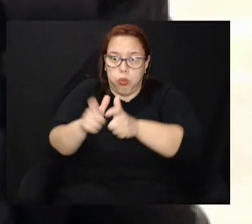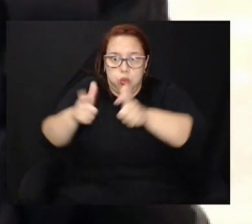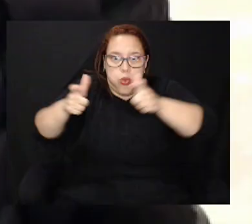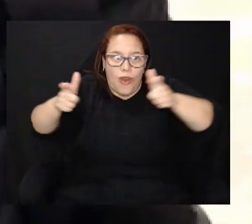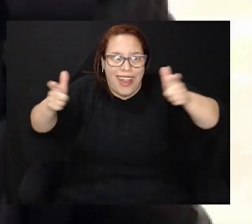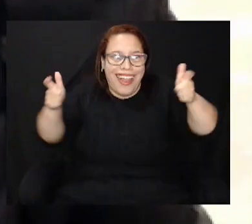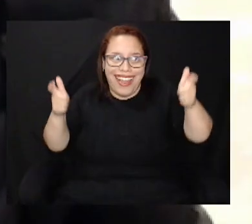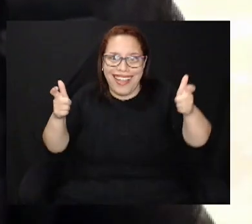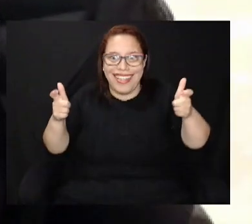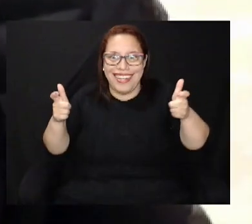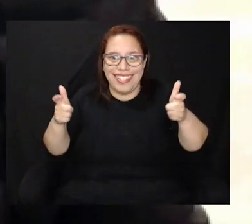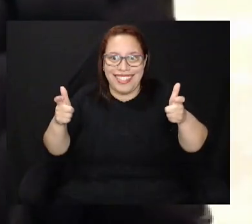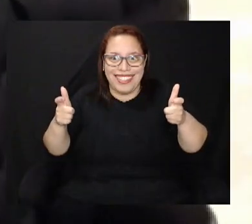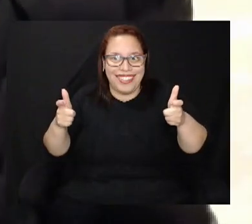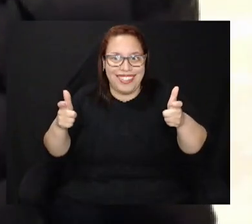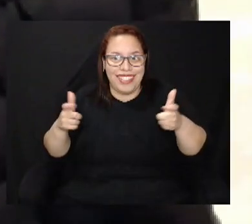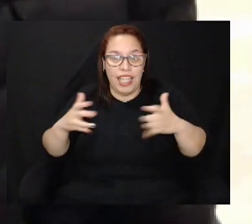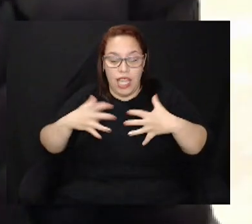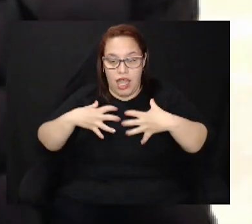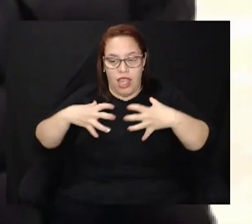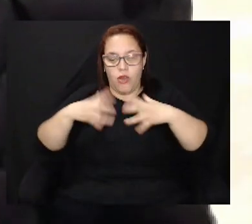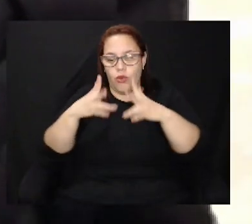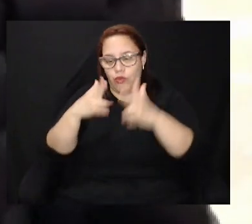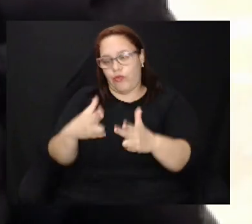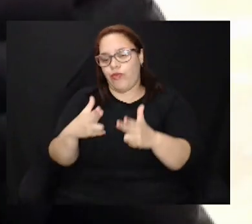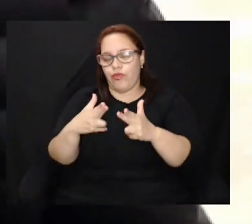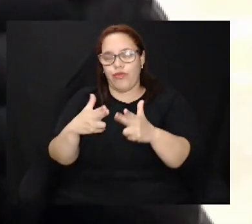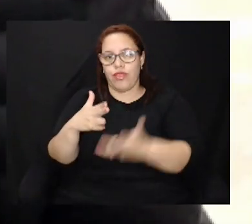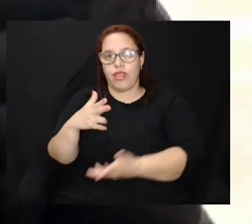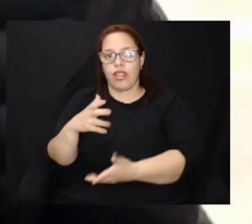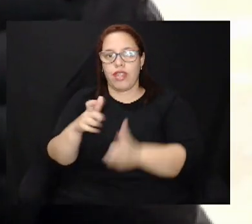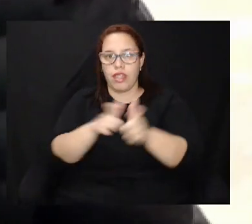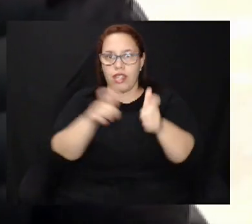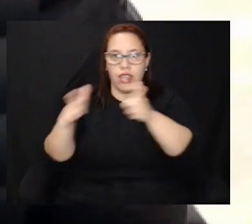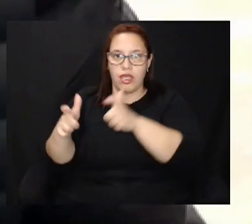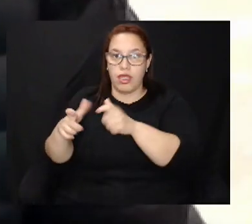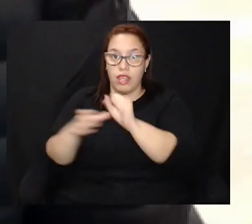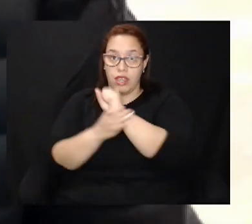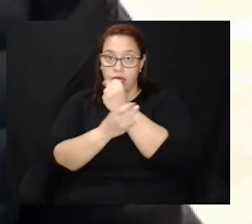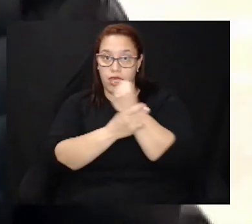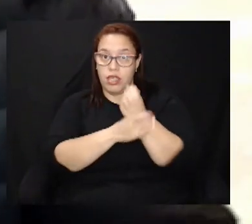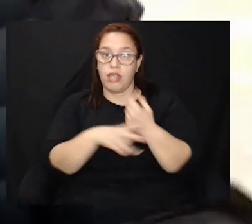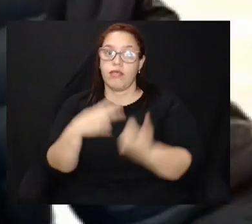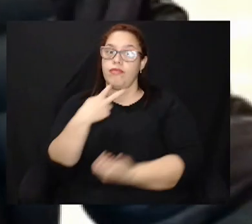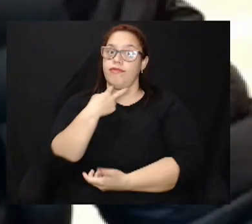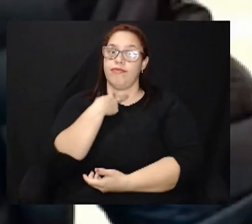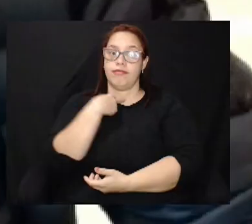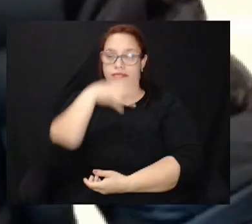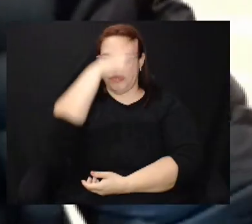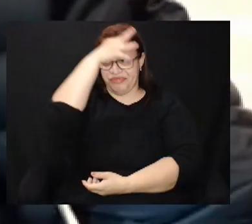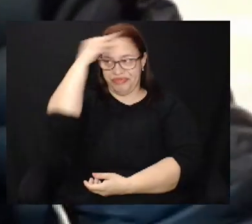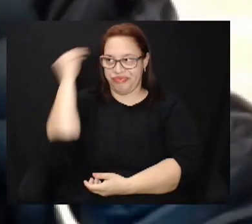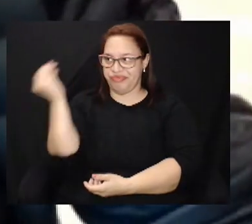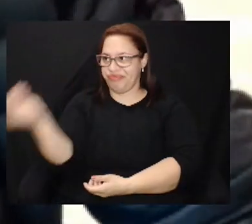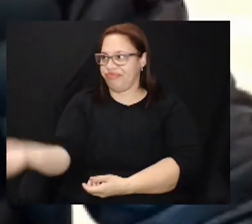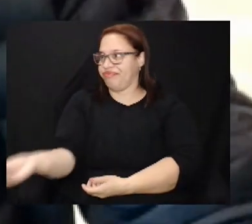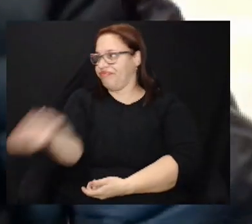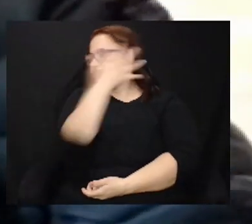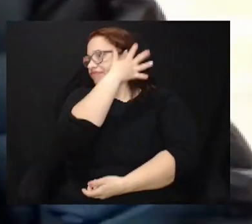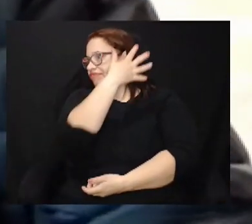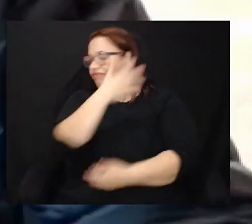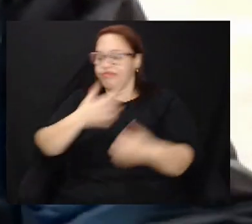pulmão mesmo. E 84 estão preservadas. Agora, nós não podemos deixar que o avanço